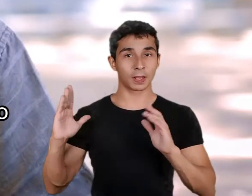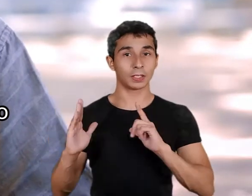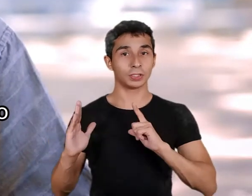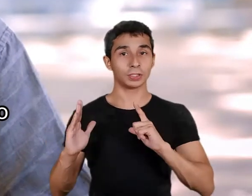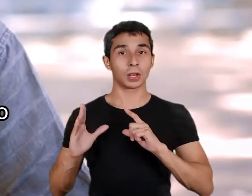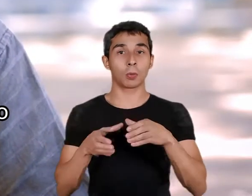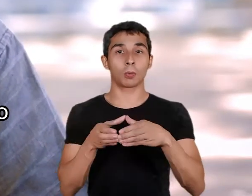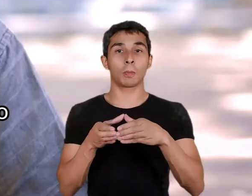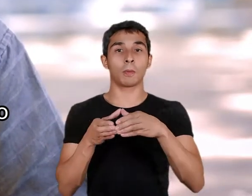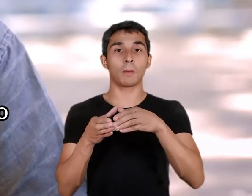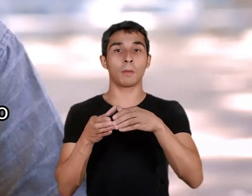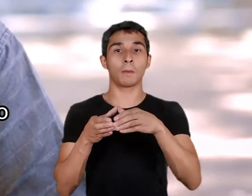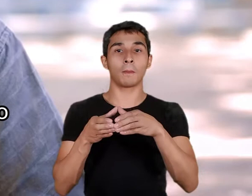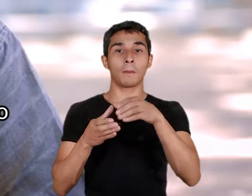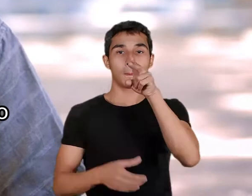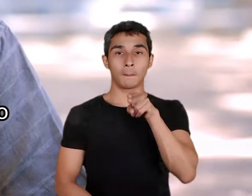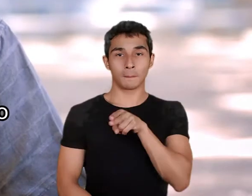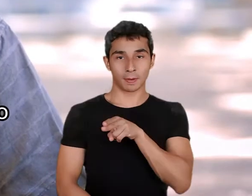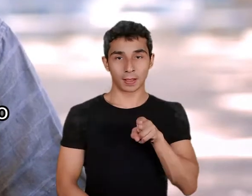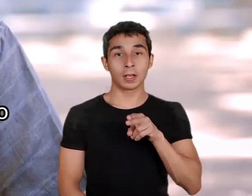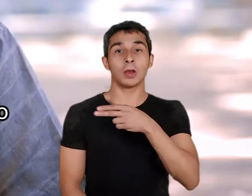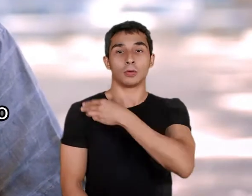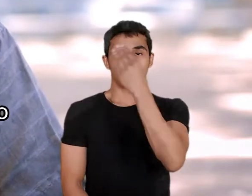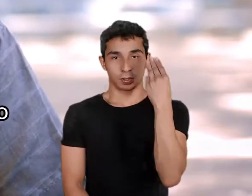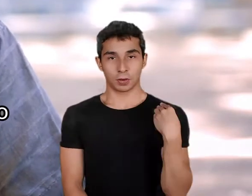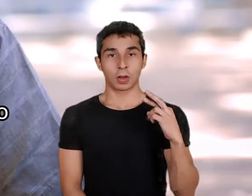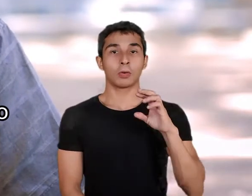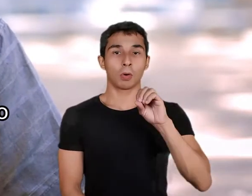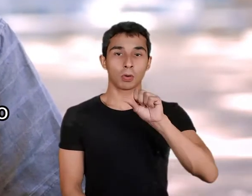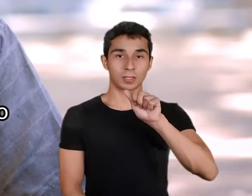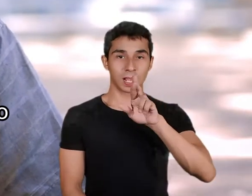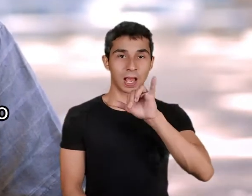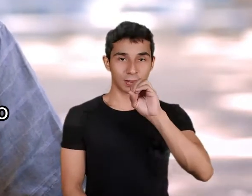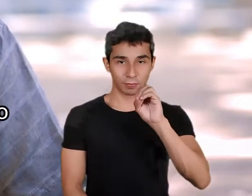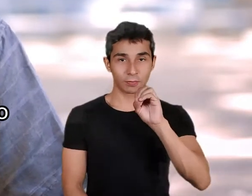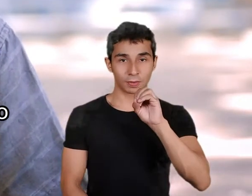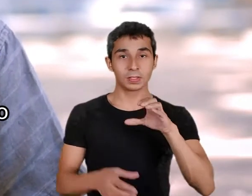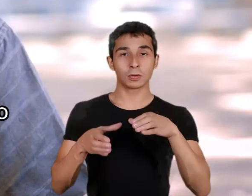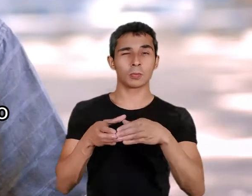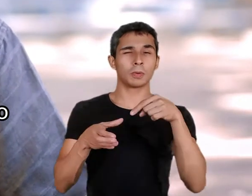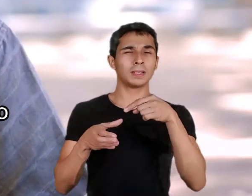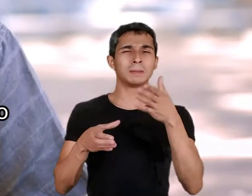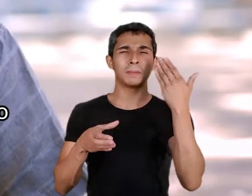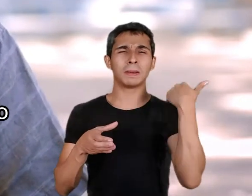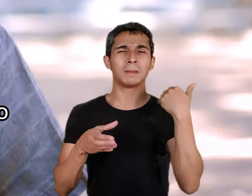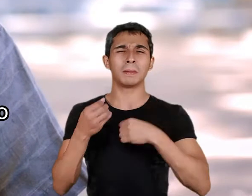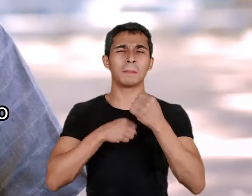a Irmandade de Nossa Senhora do Rosário, em meados de